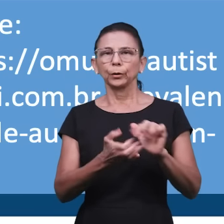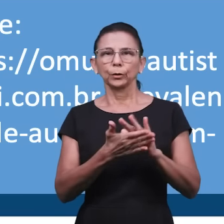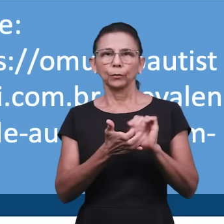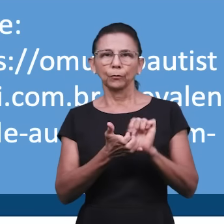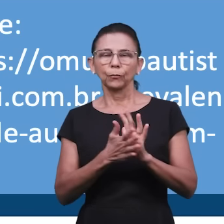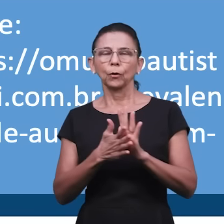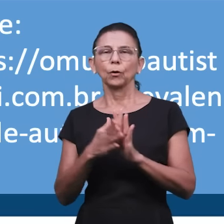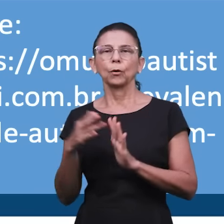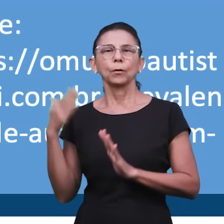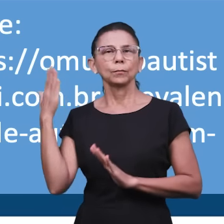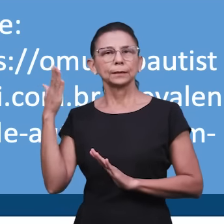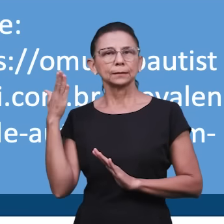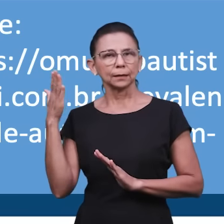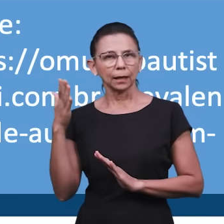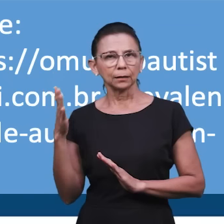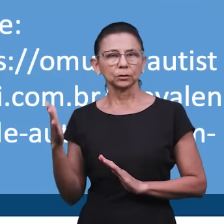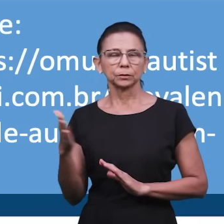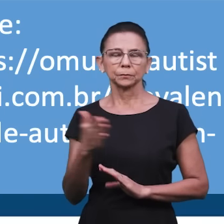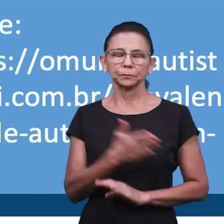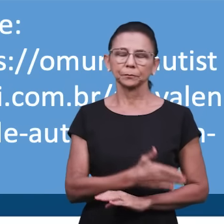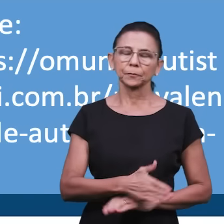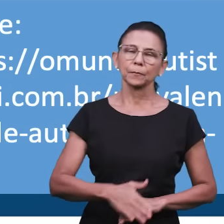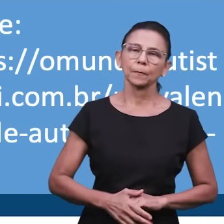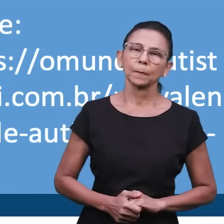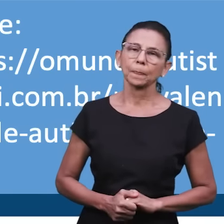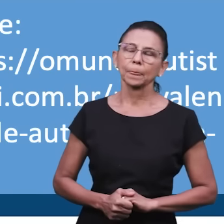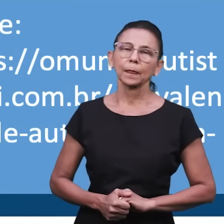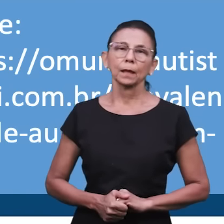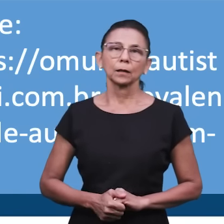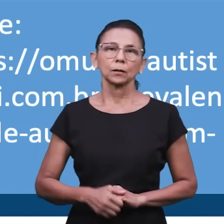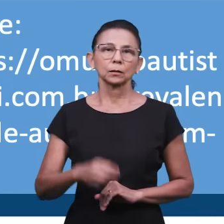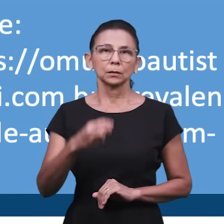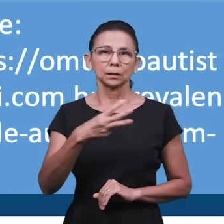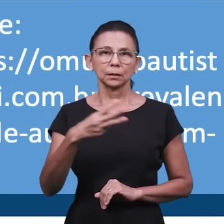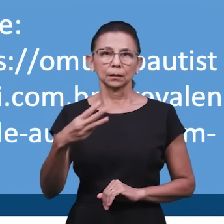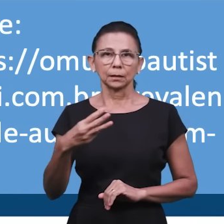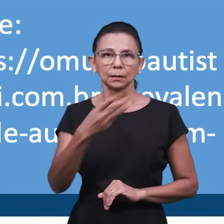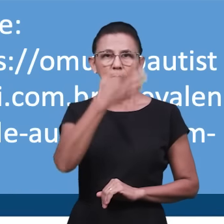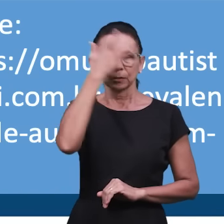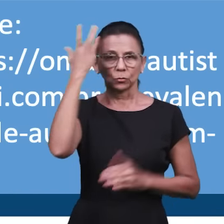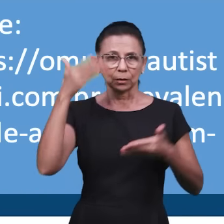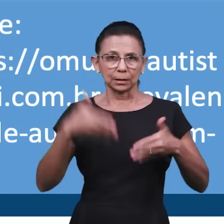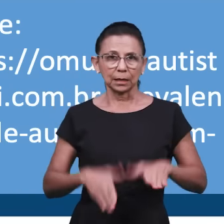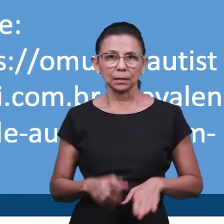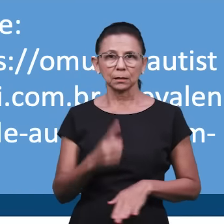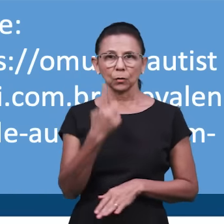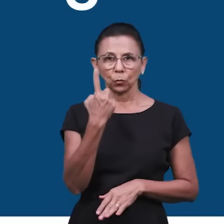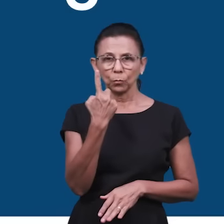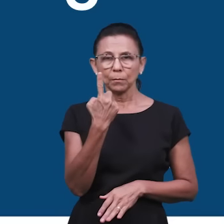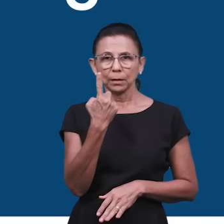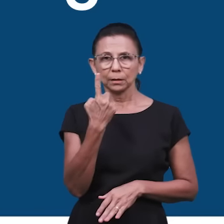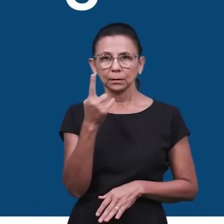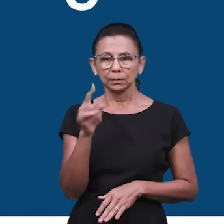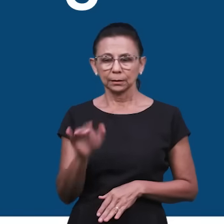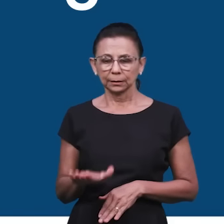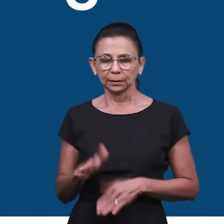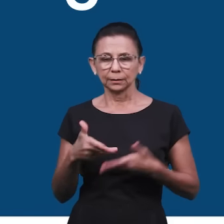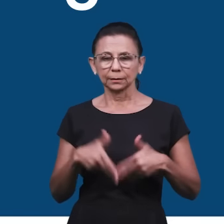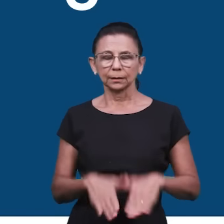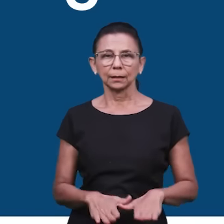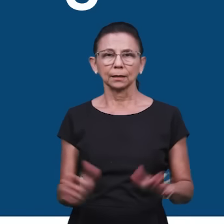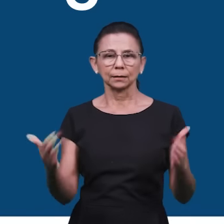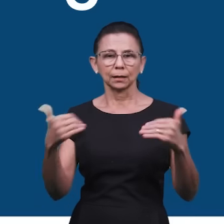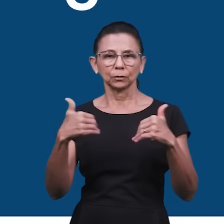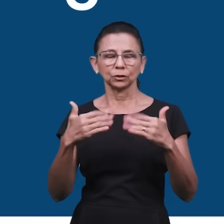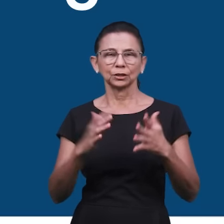que de cada 1 a 36 nascimentos, uma criança vai nascer autista. Dúvidas e